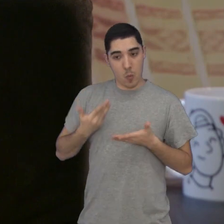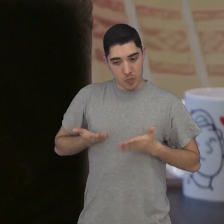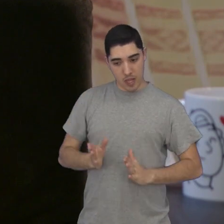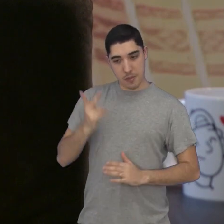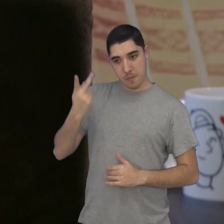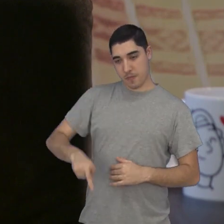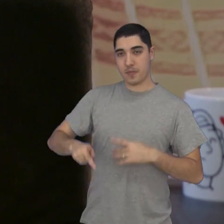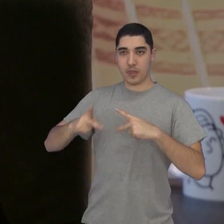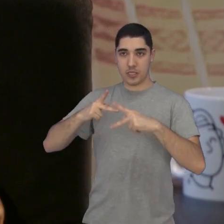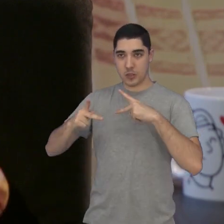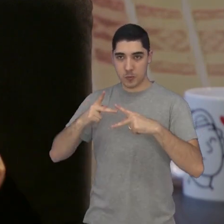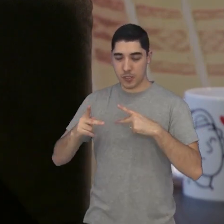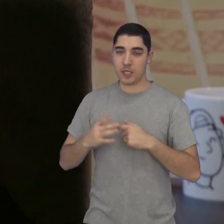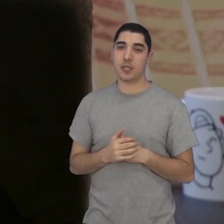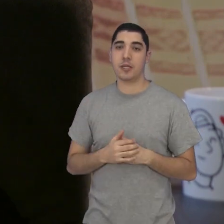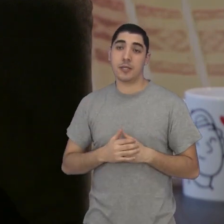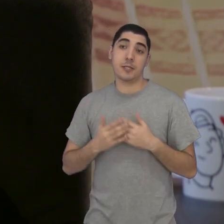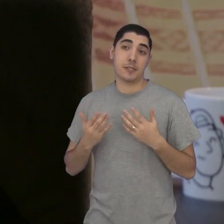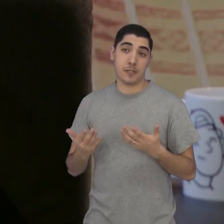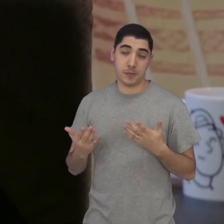natural aqui, de São José dos Campos.